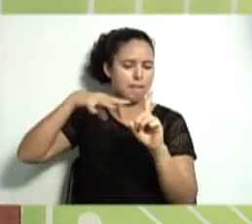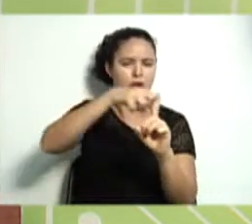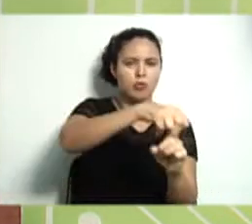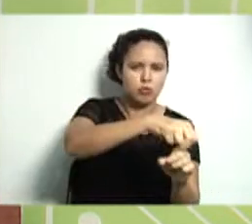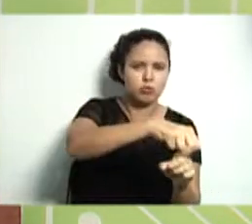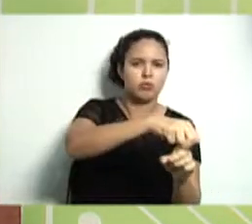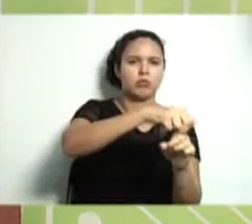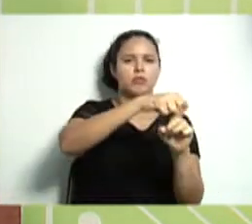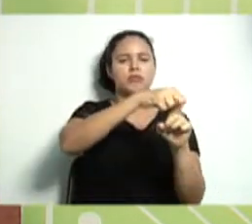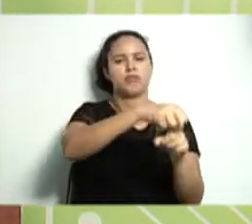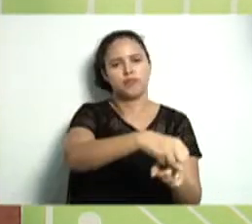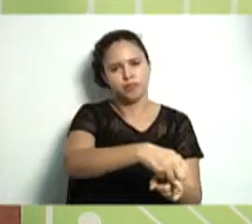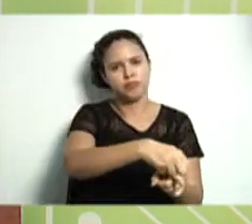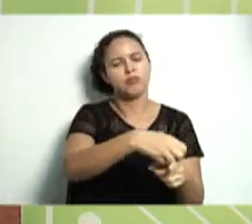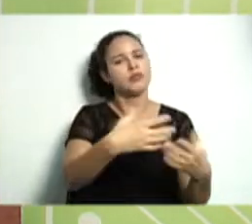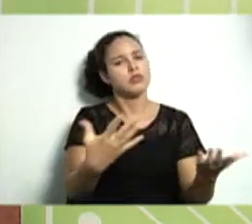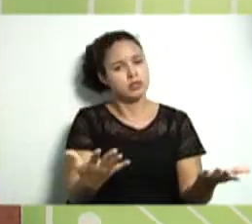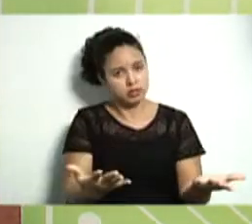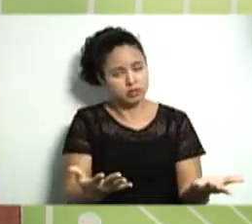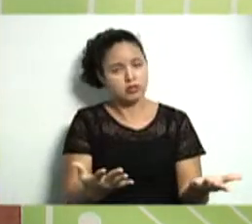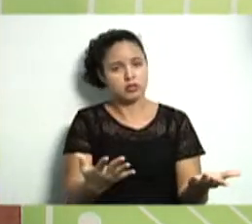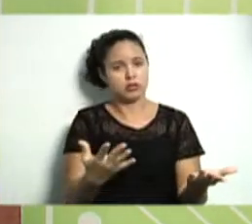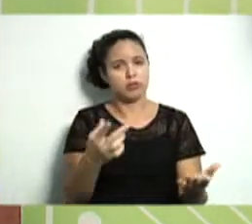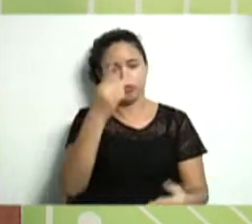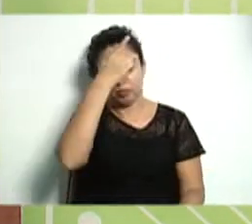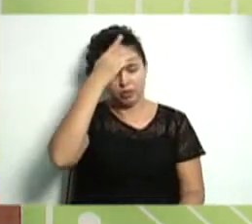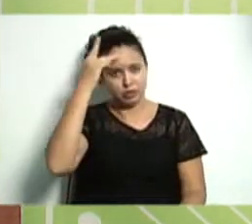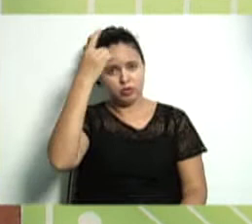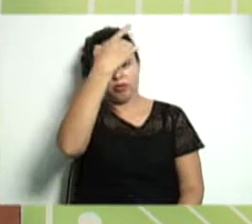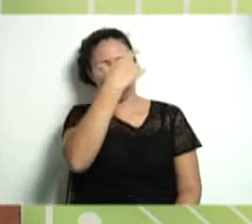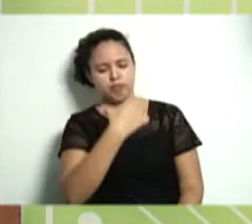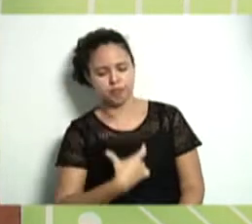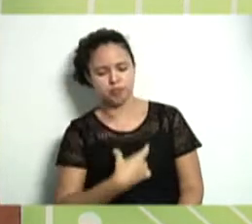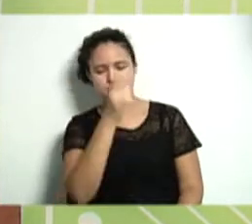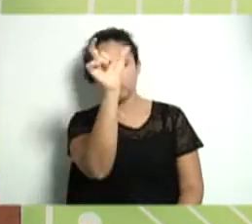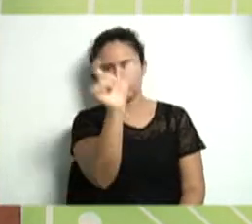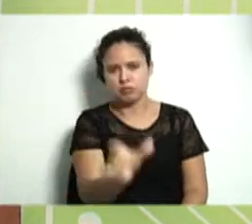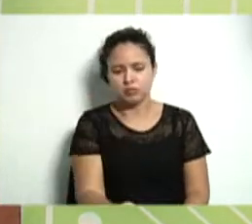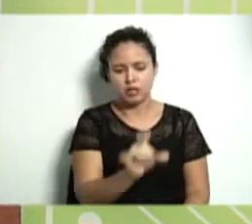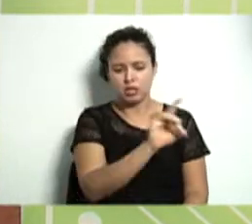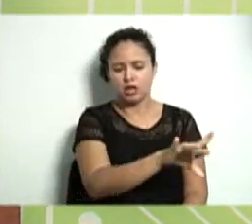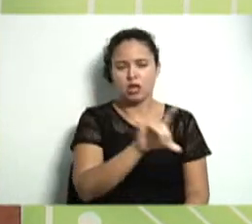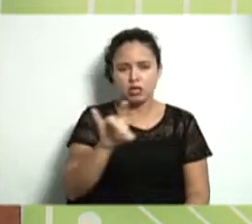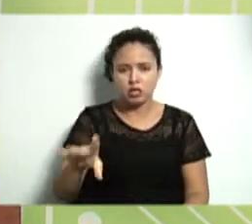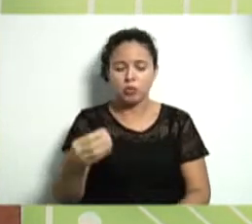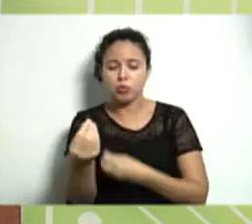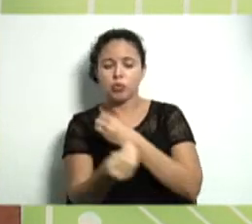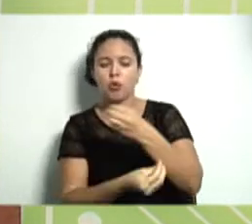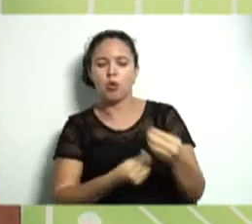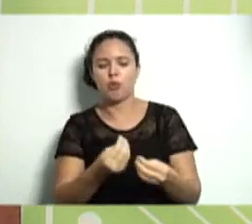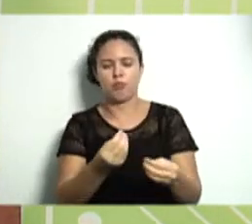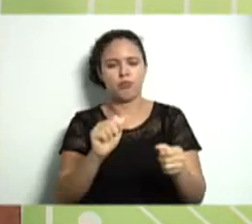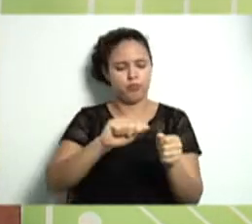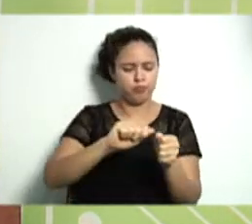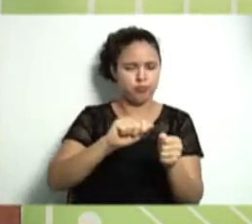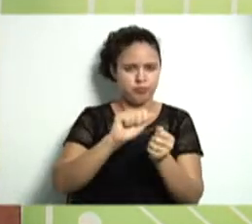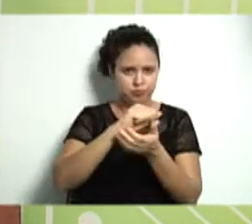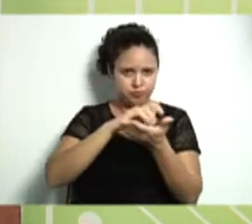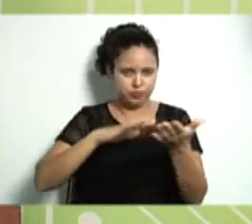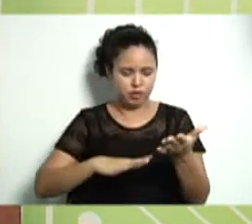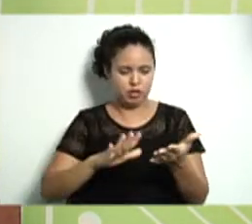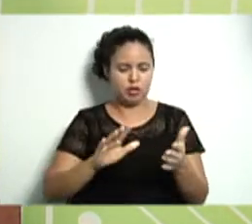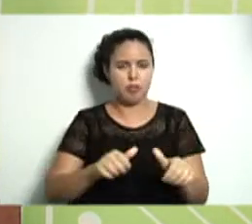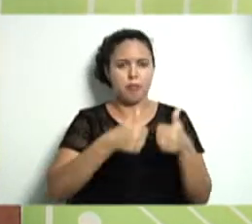serviço da intencionalidade do ser humano, né? Se tem um resultado bom, um